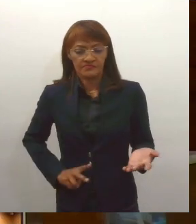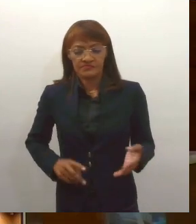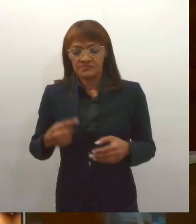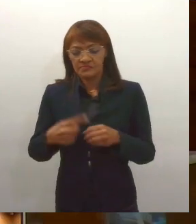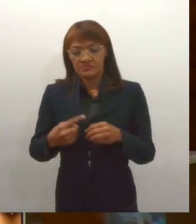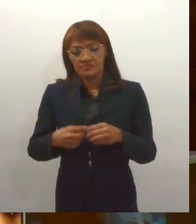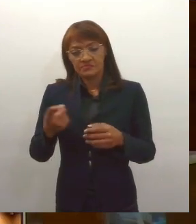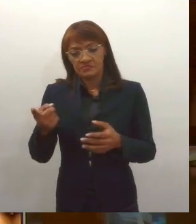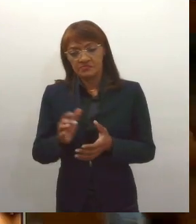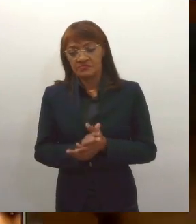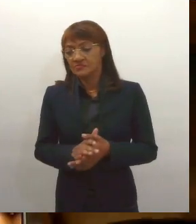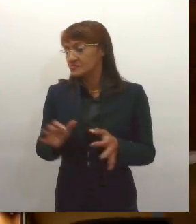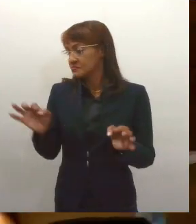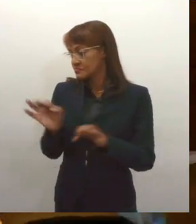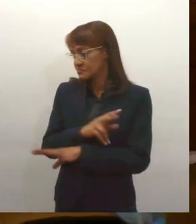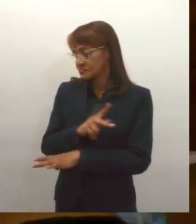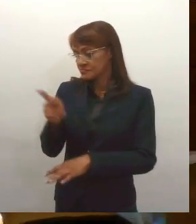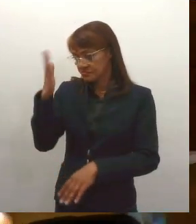obrigada pela